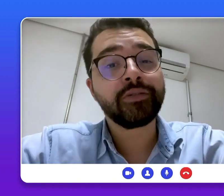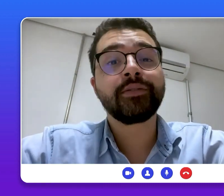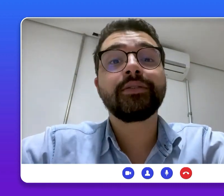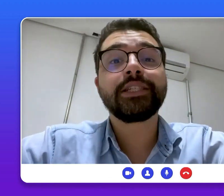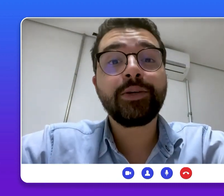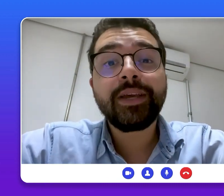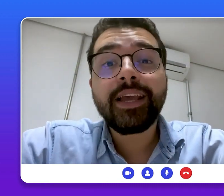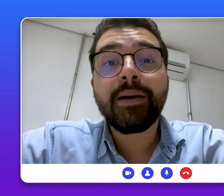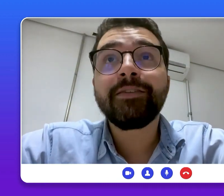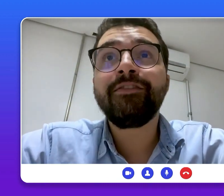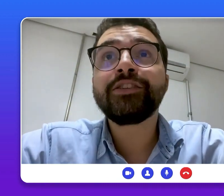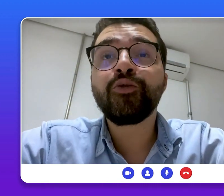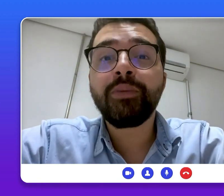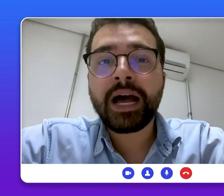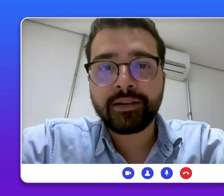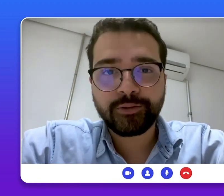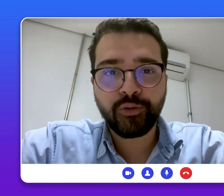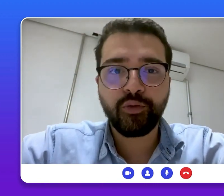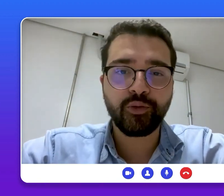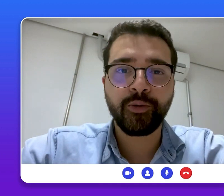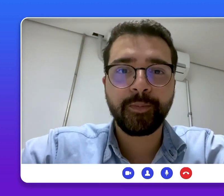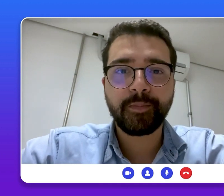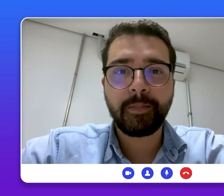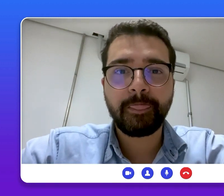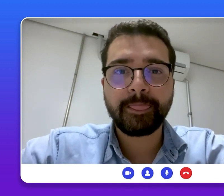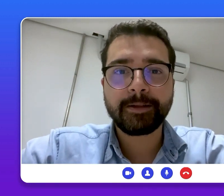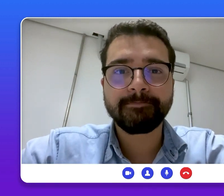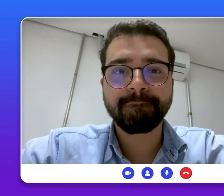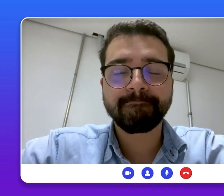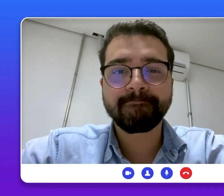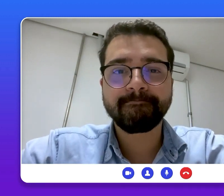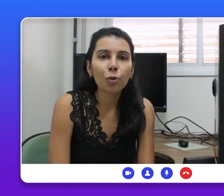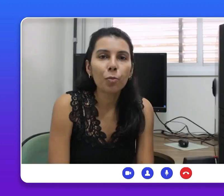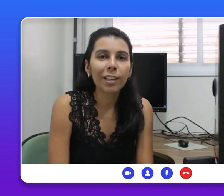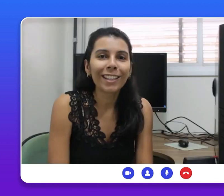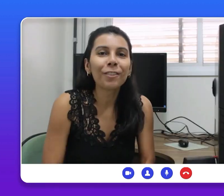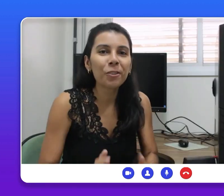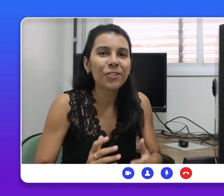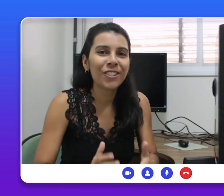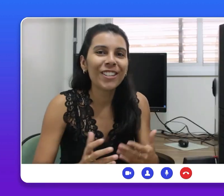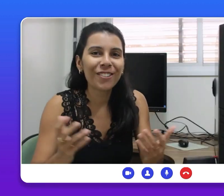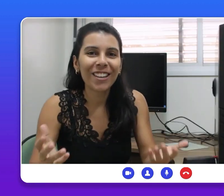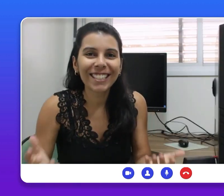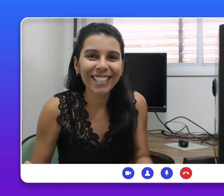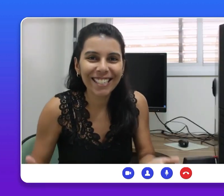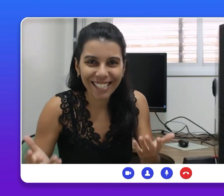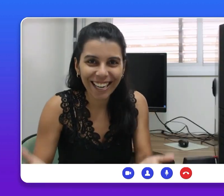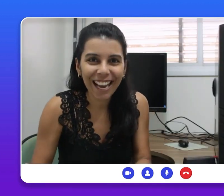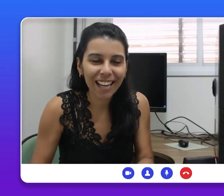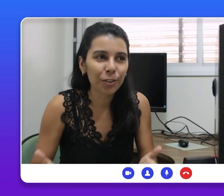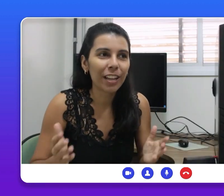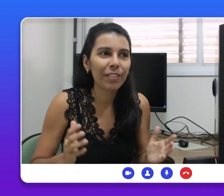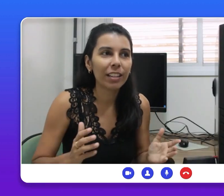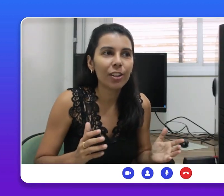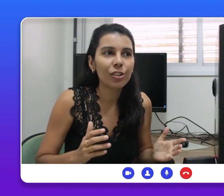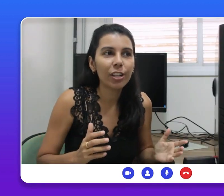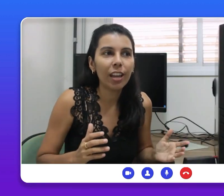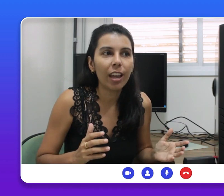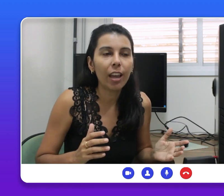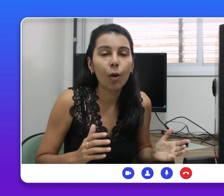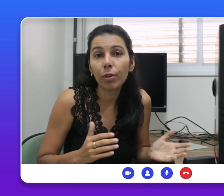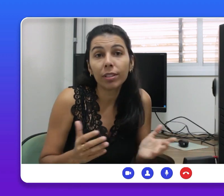suas pesquisas, né, sobre esse assunto, o futuro da comunicação? Antigamente a gente falava muito, né, debatia muito sobre essa coisa da